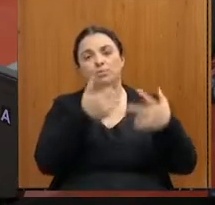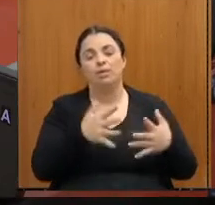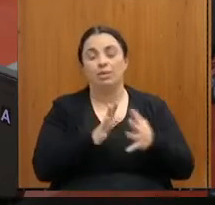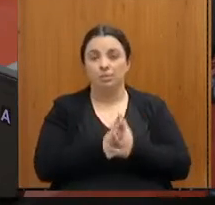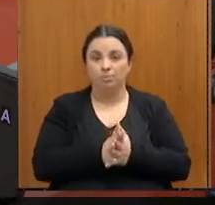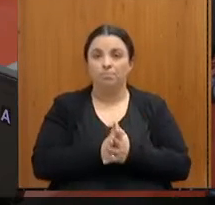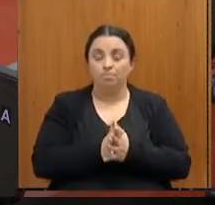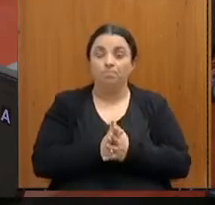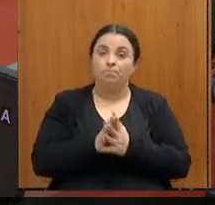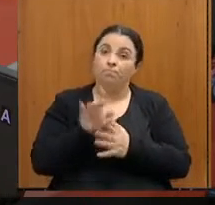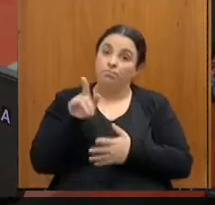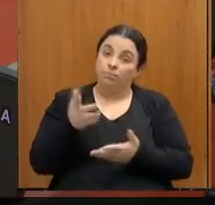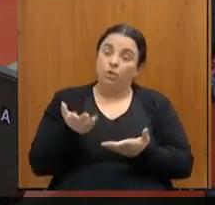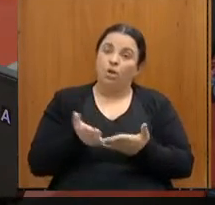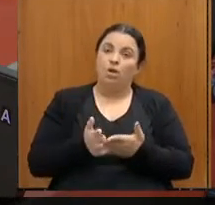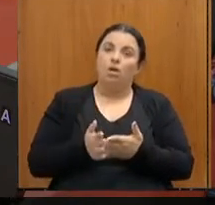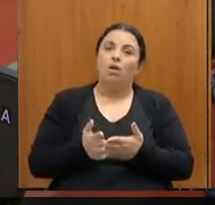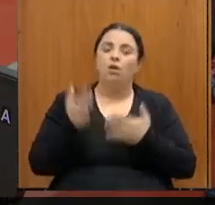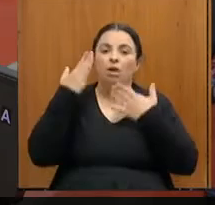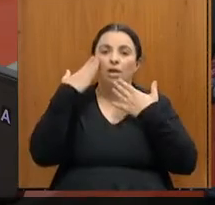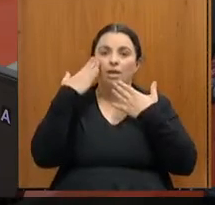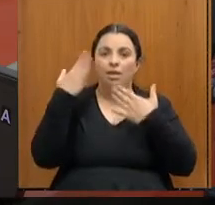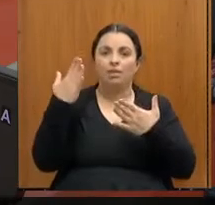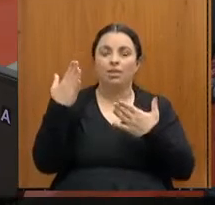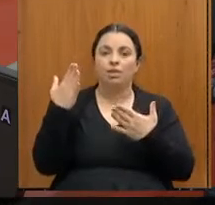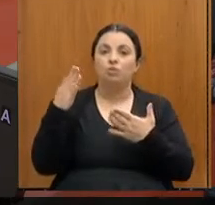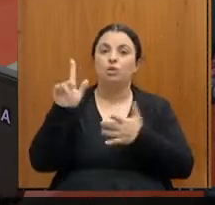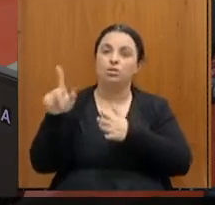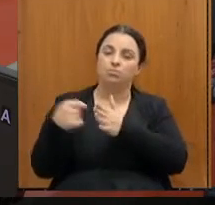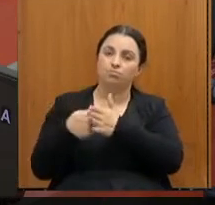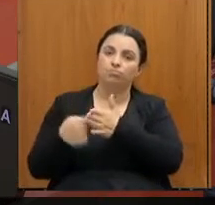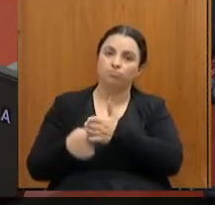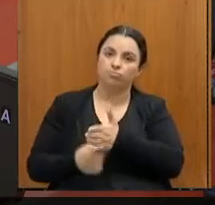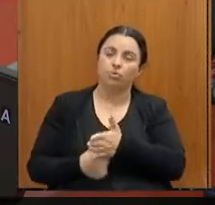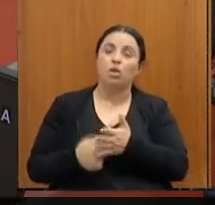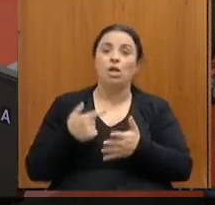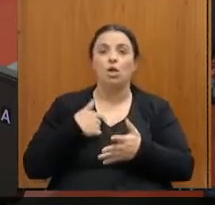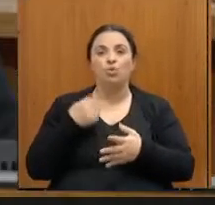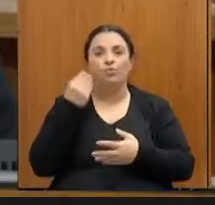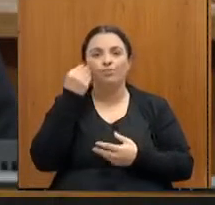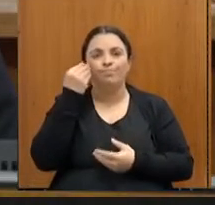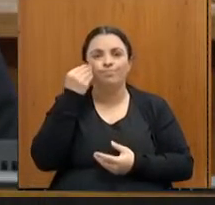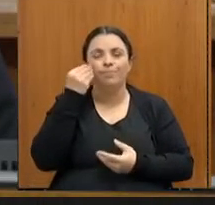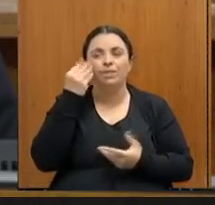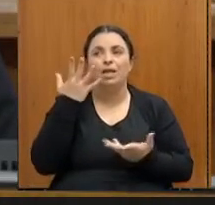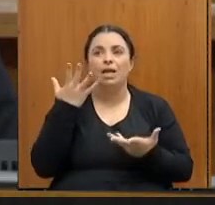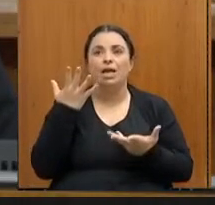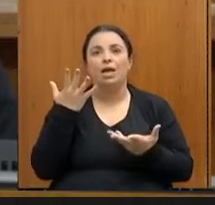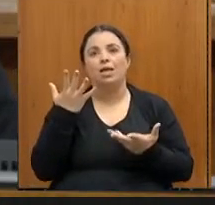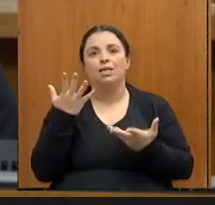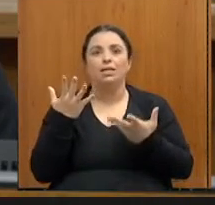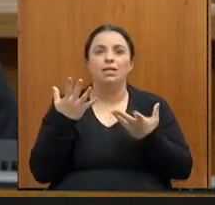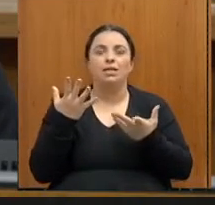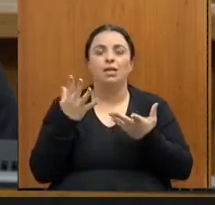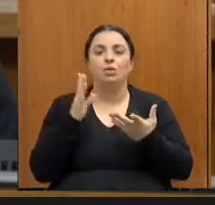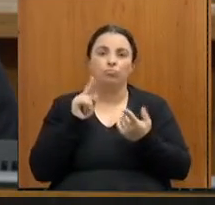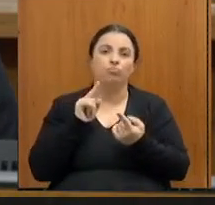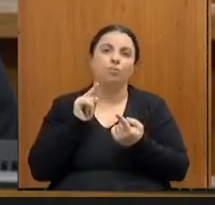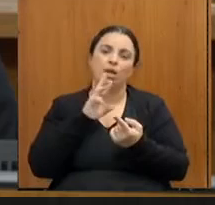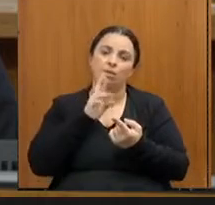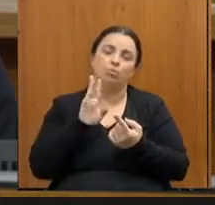deputada agradeço aí as perguntas vou tentar também ser bastante